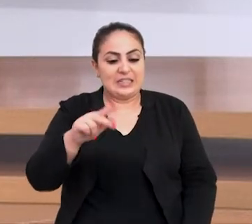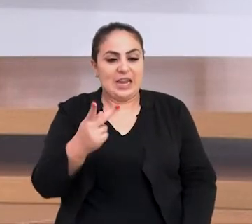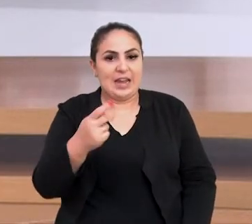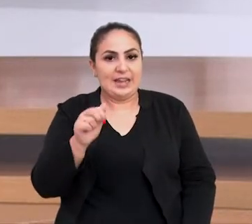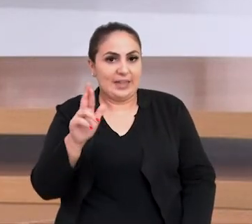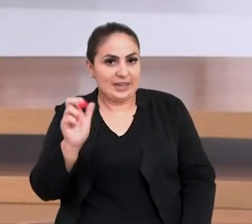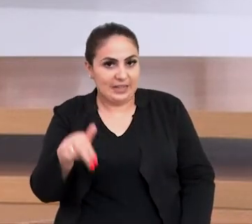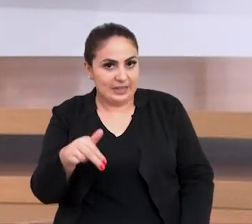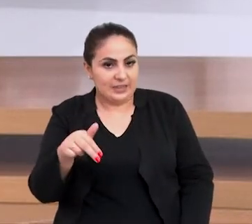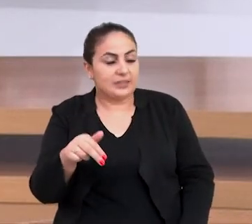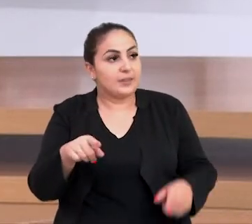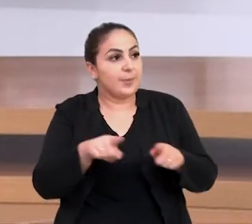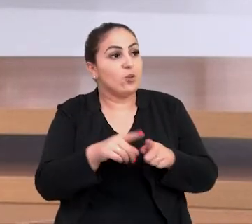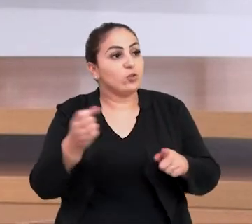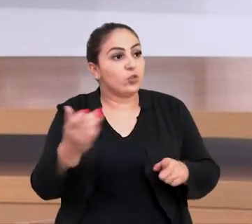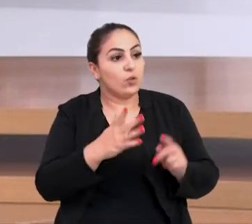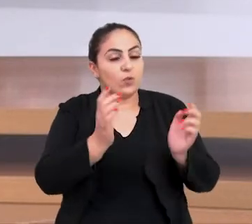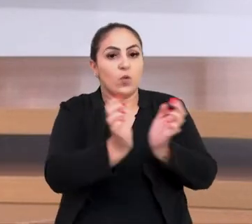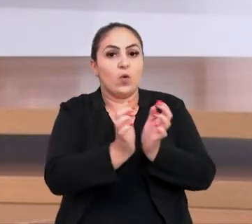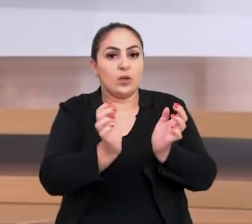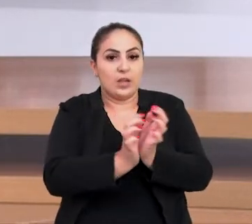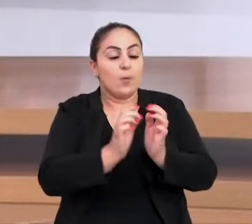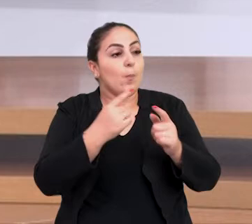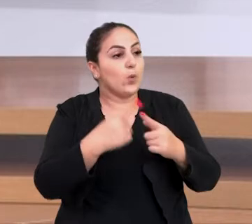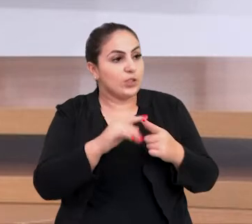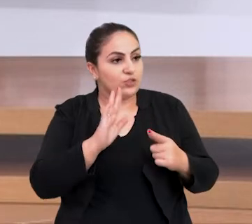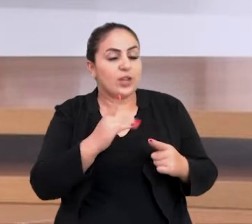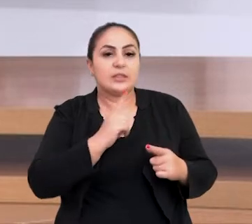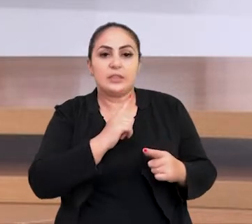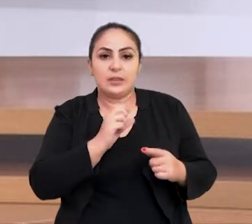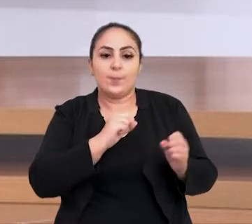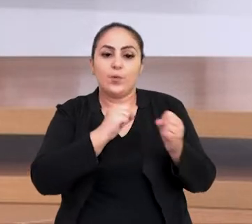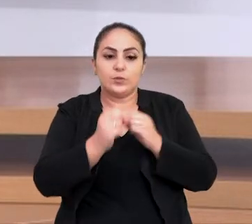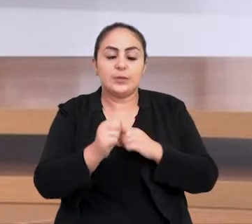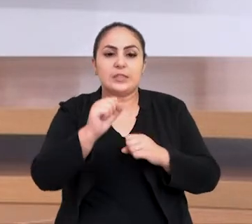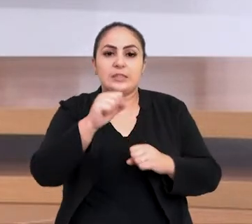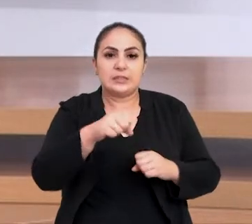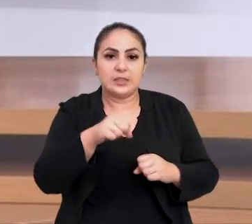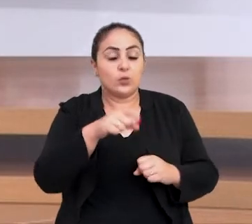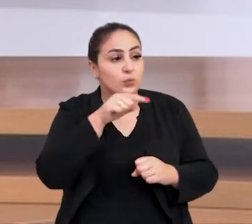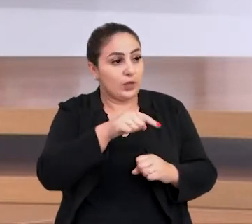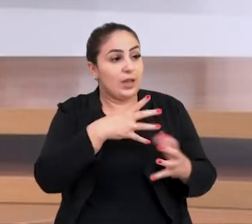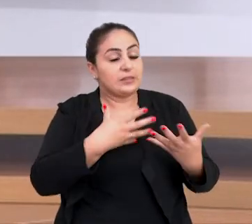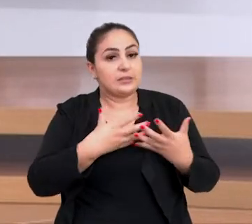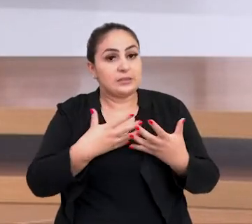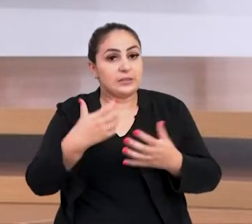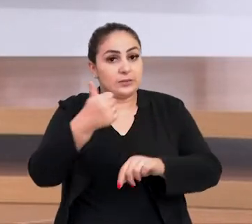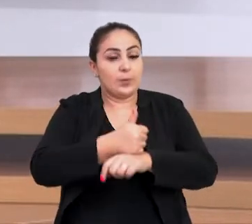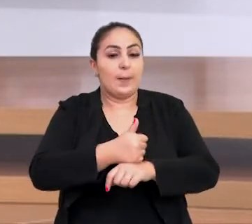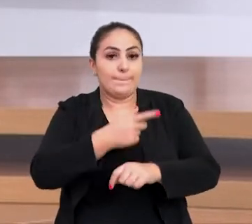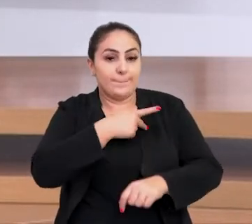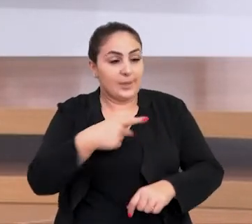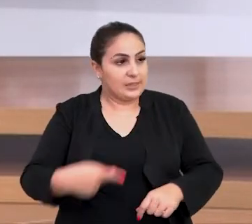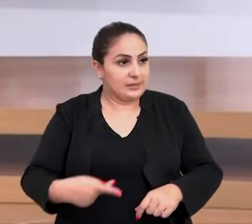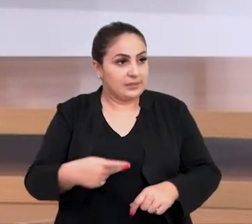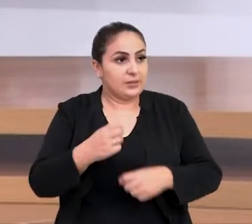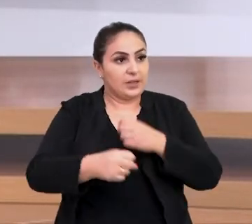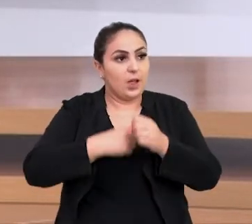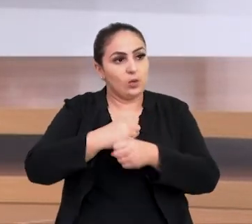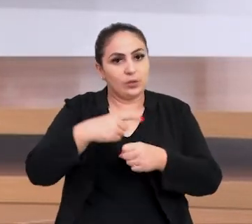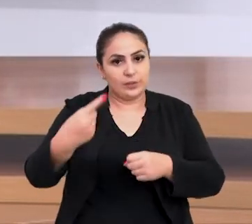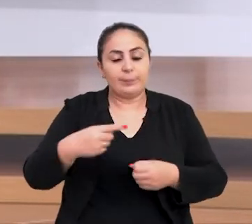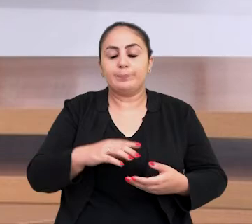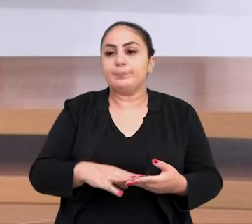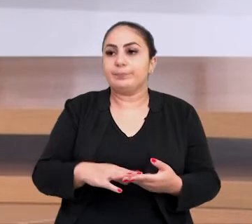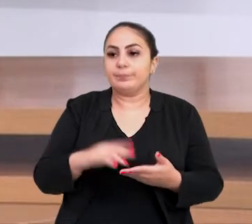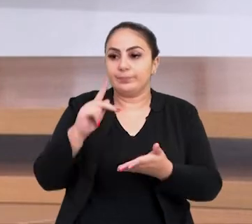Carvalho, quanto com os novos colegas do parlamento, já que existe sim a possibilidade do senhor assumir a presidência no próximo